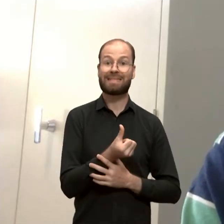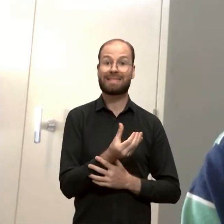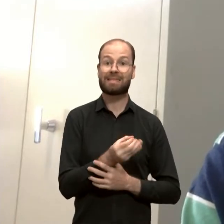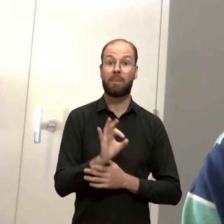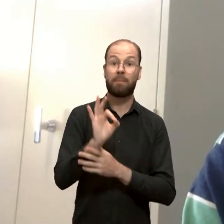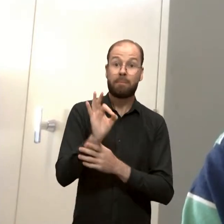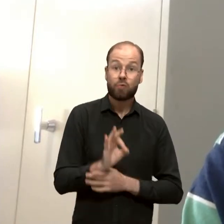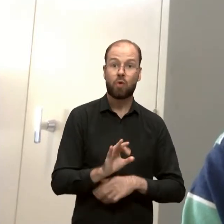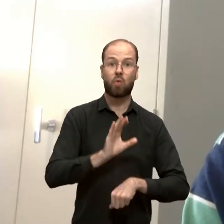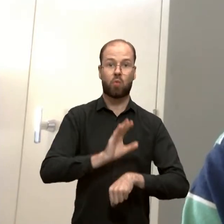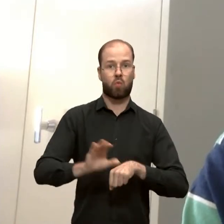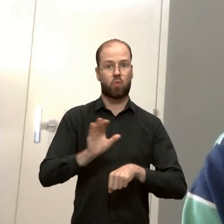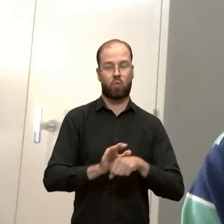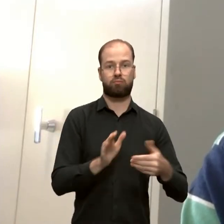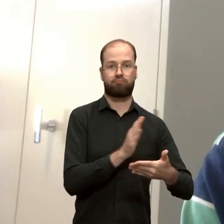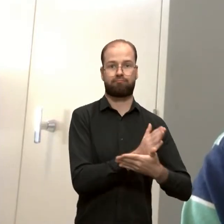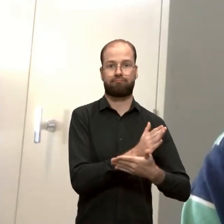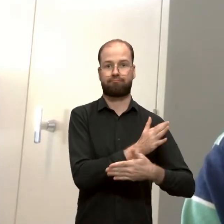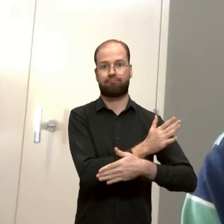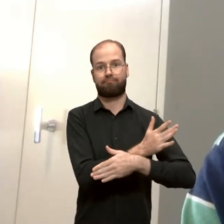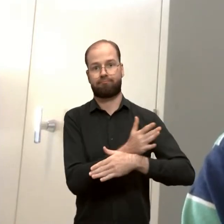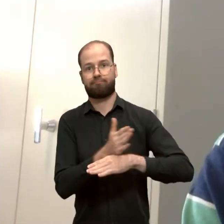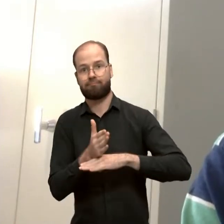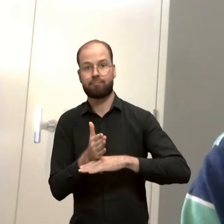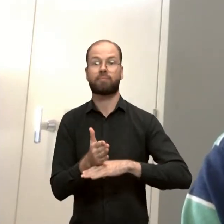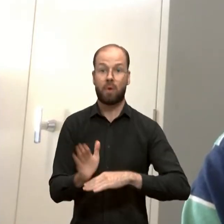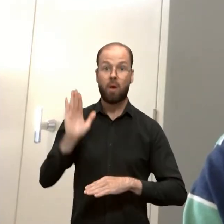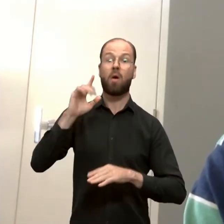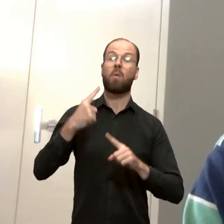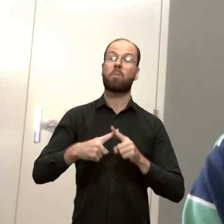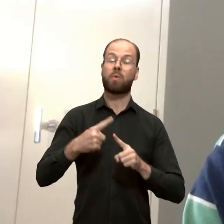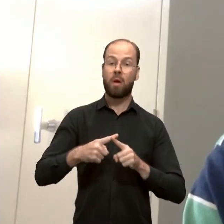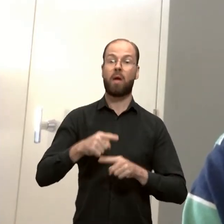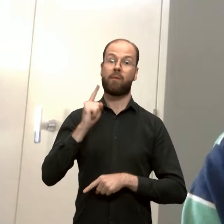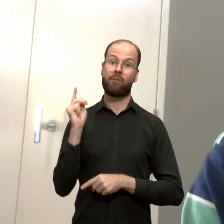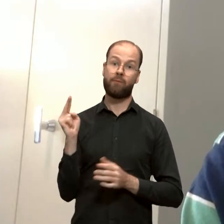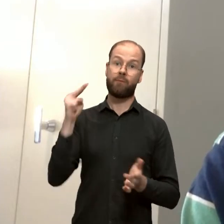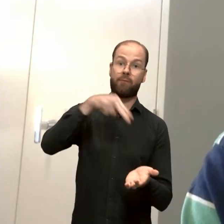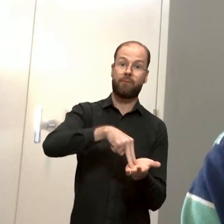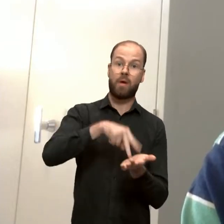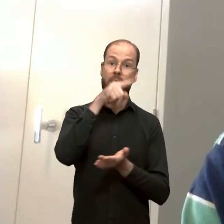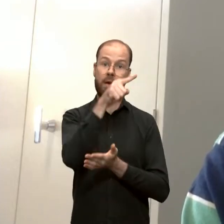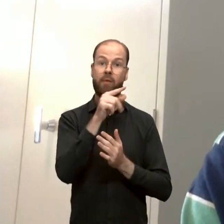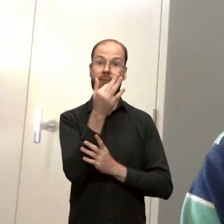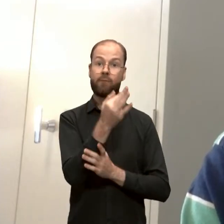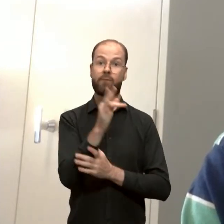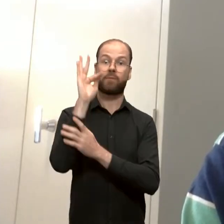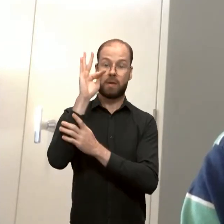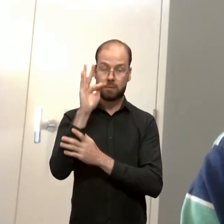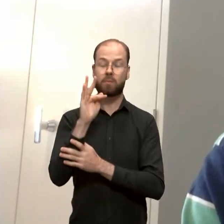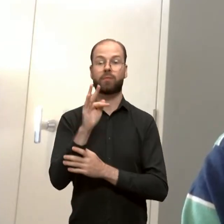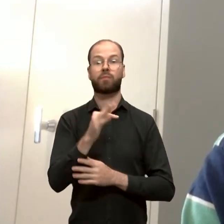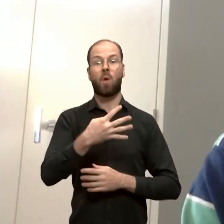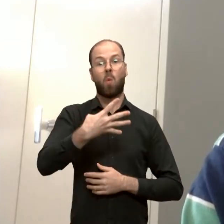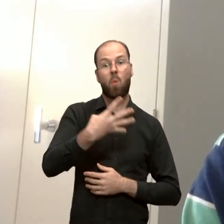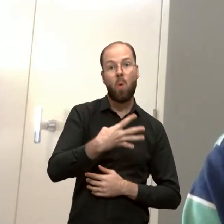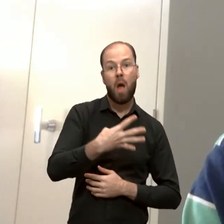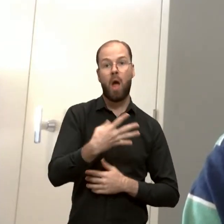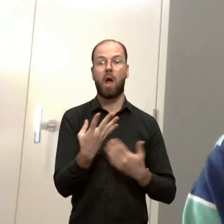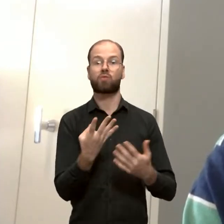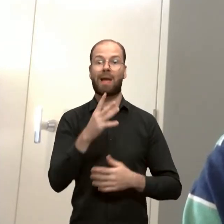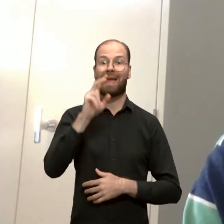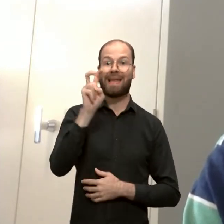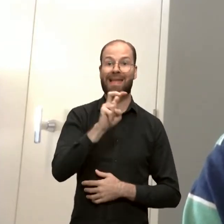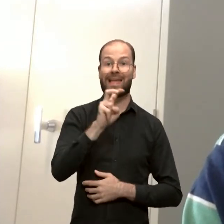60% do curso de engenharia, porque eles vão para a França fazer o quarto e o 5º ano